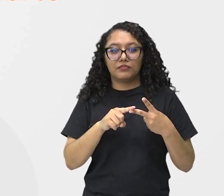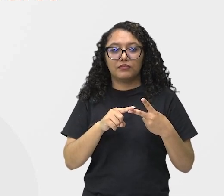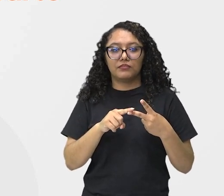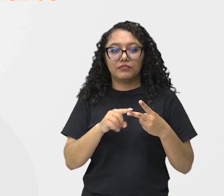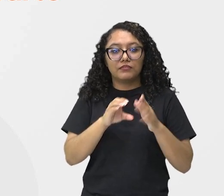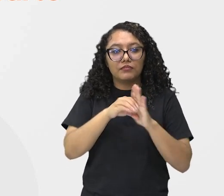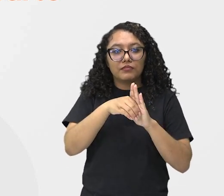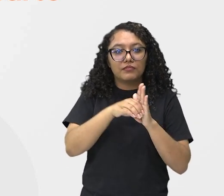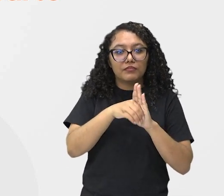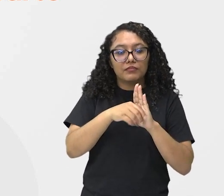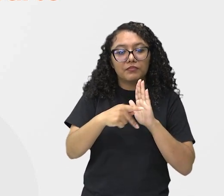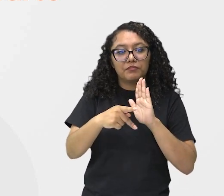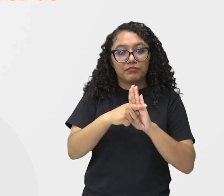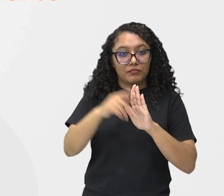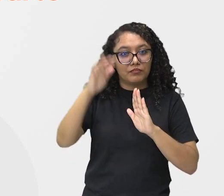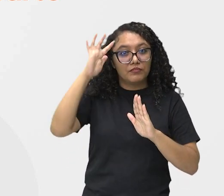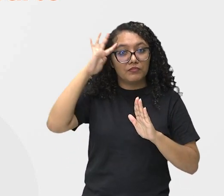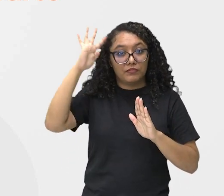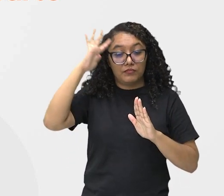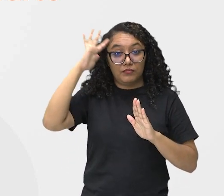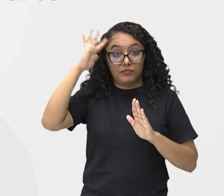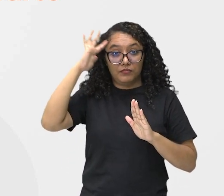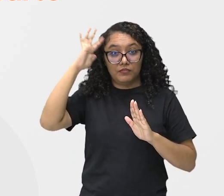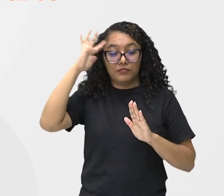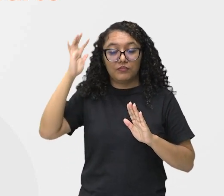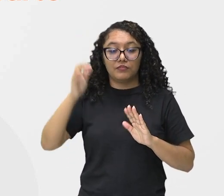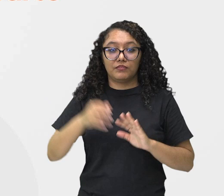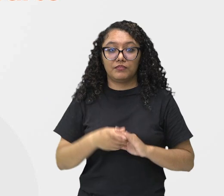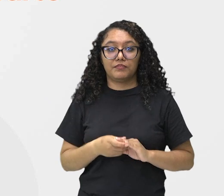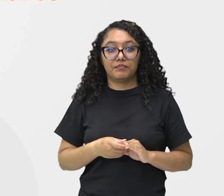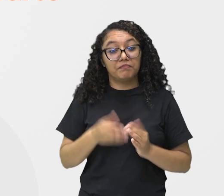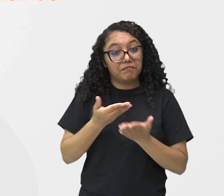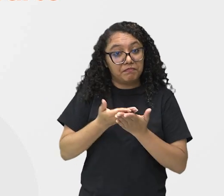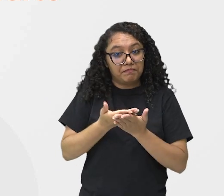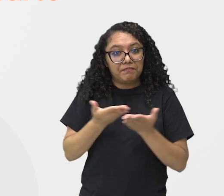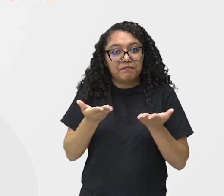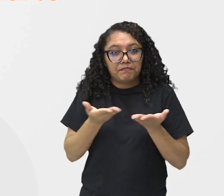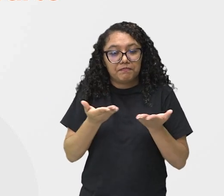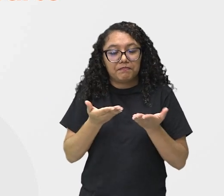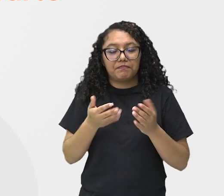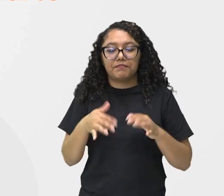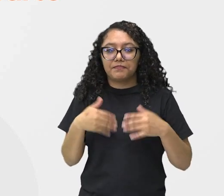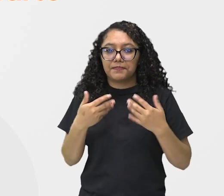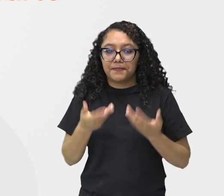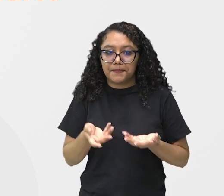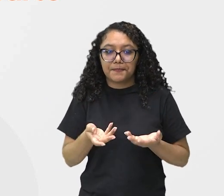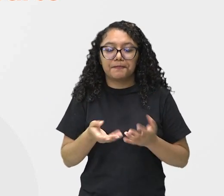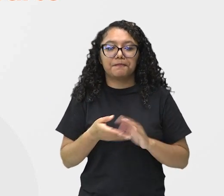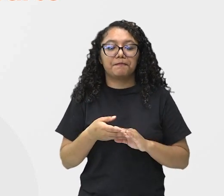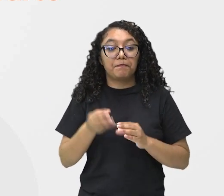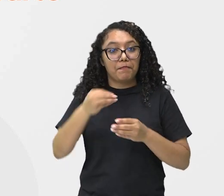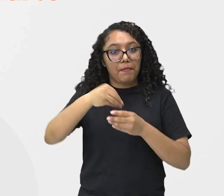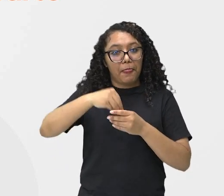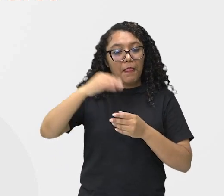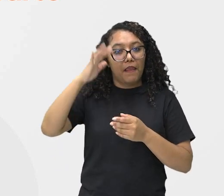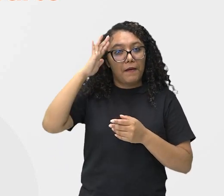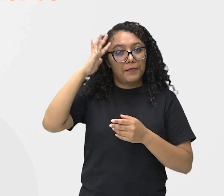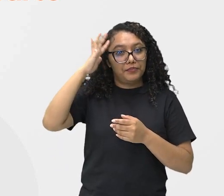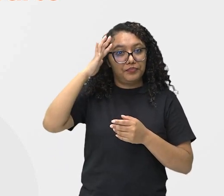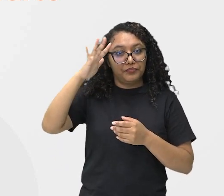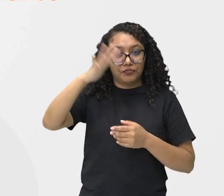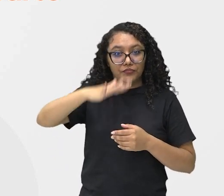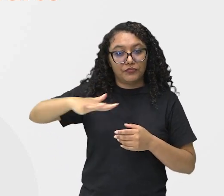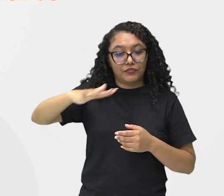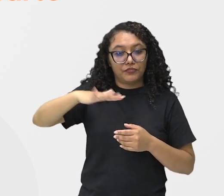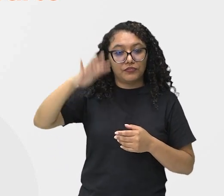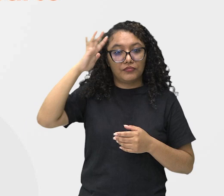da filosofia e nós veremos na aula de hoje. Então vejam bem aí, ó. Dentro da